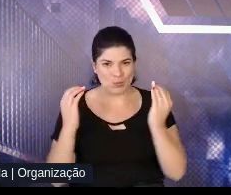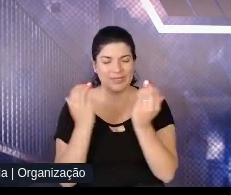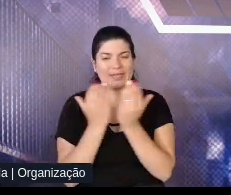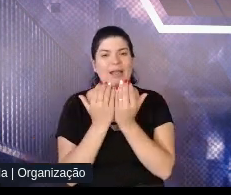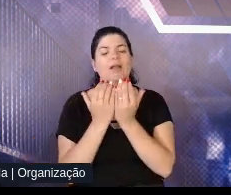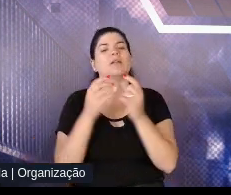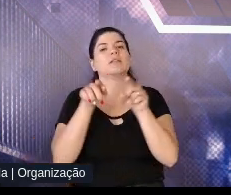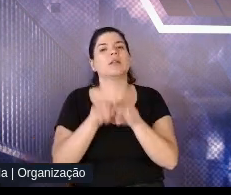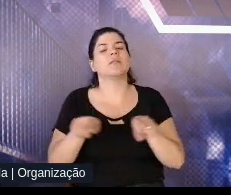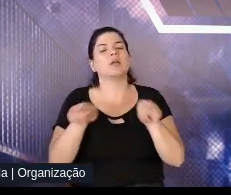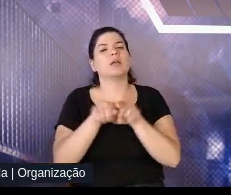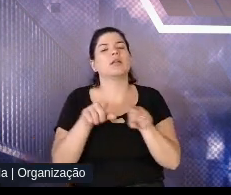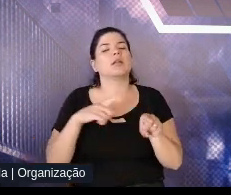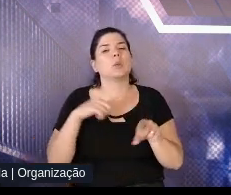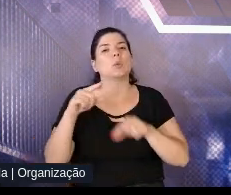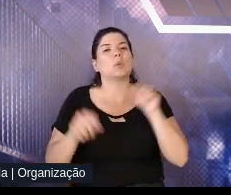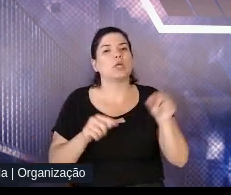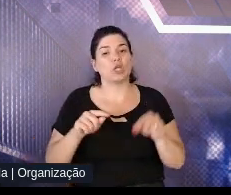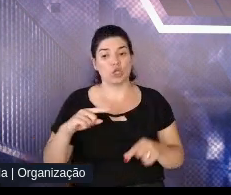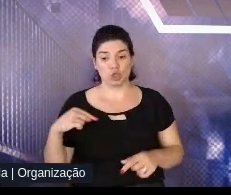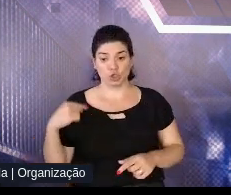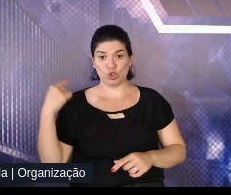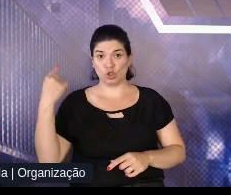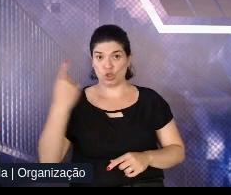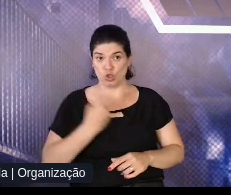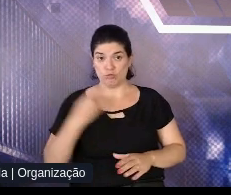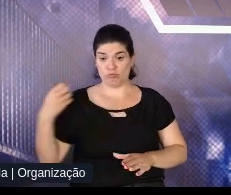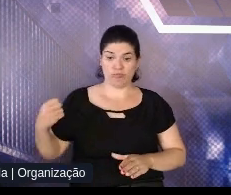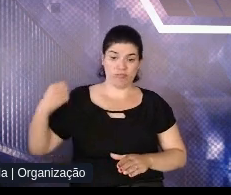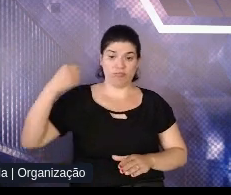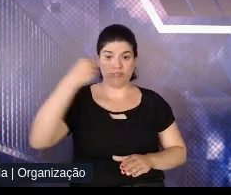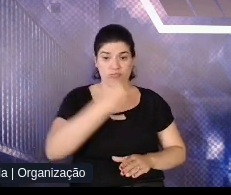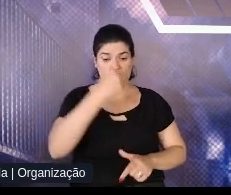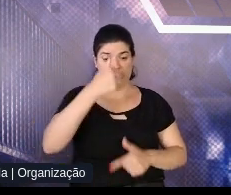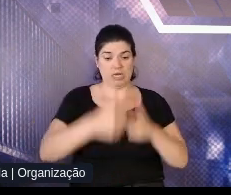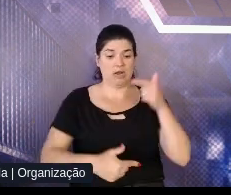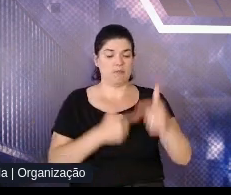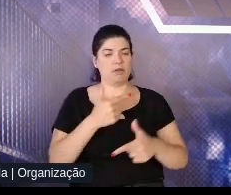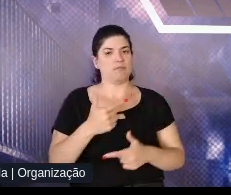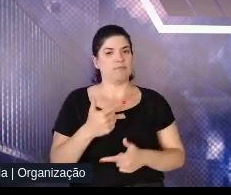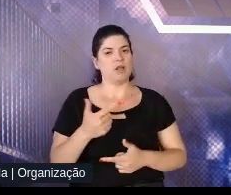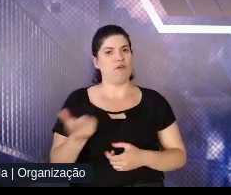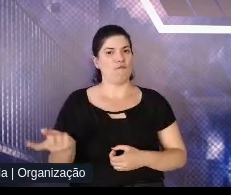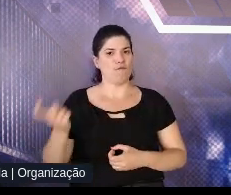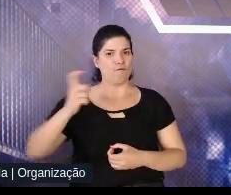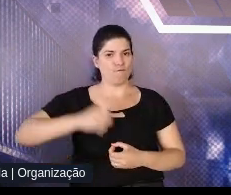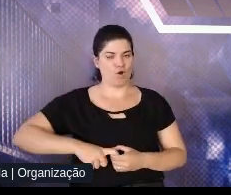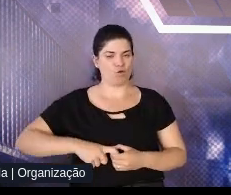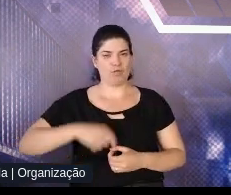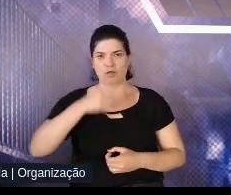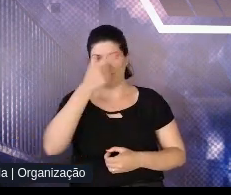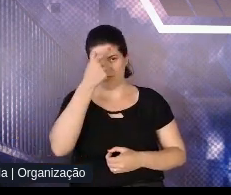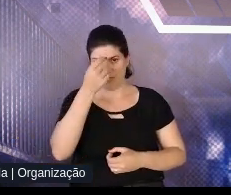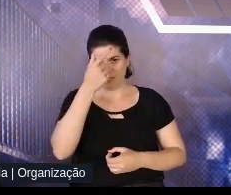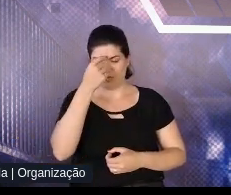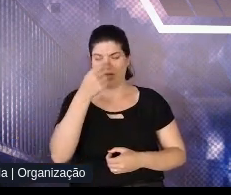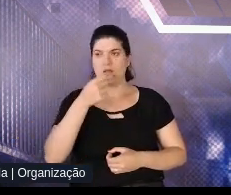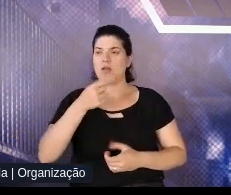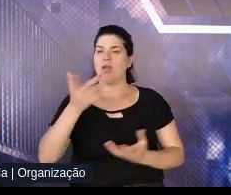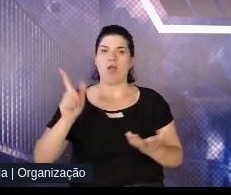quê? Nada melhor do que a gente que está inserido no mercado de trabalho voltar um pouquinho na universidade, promover